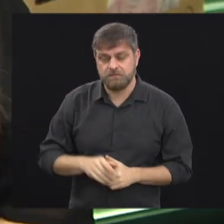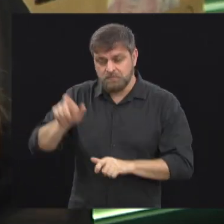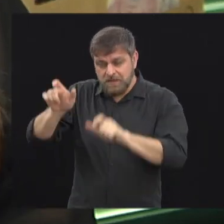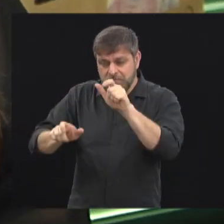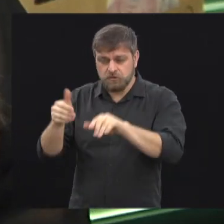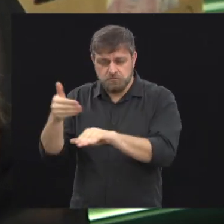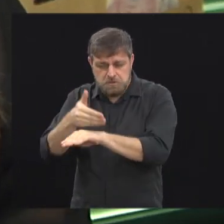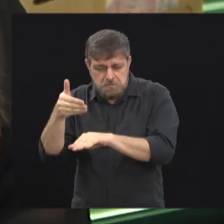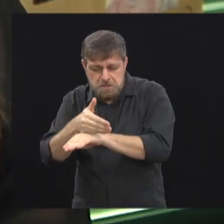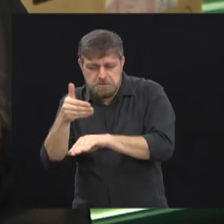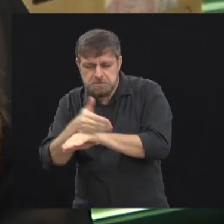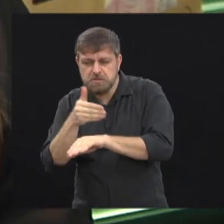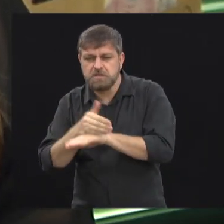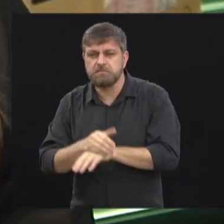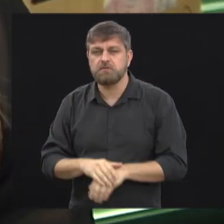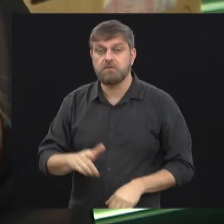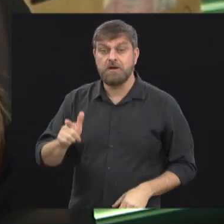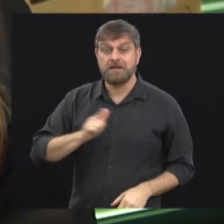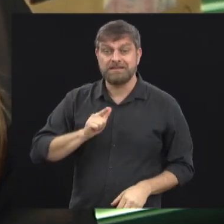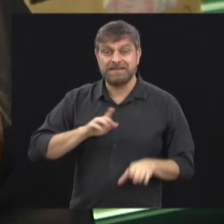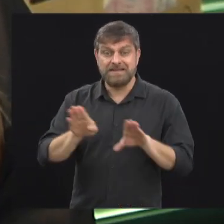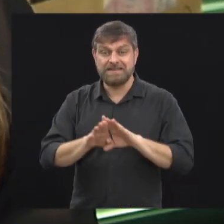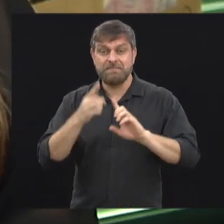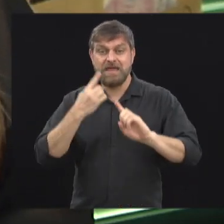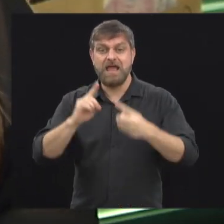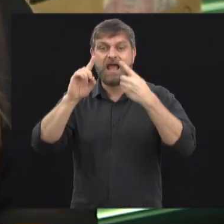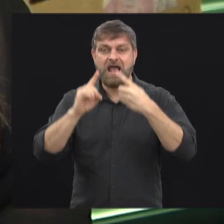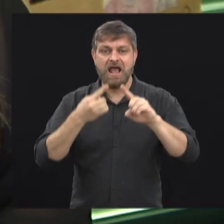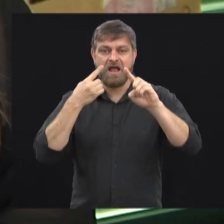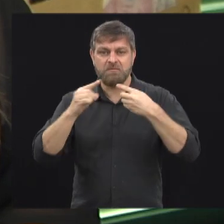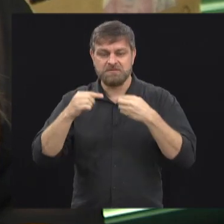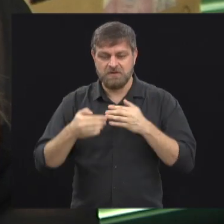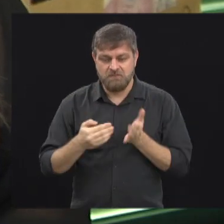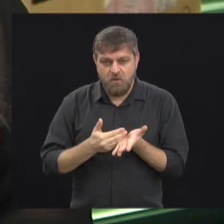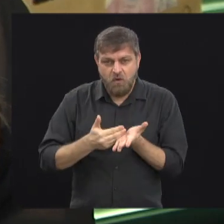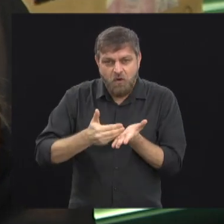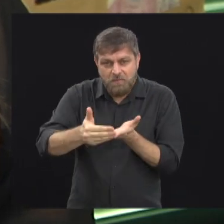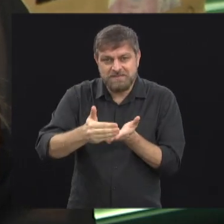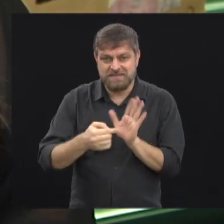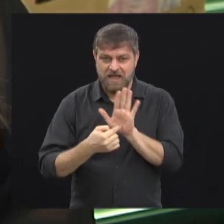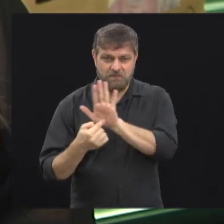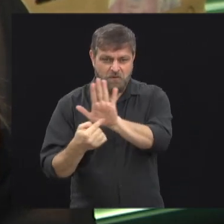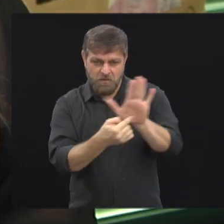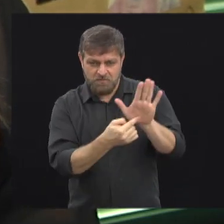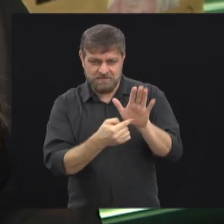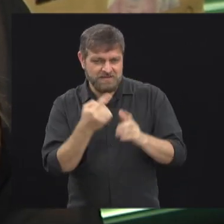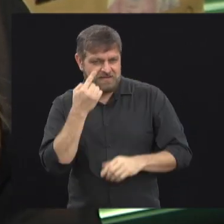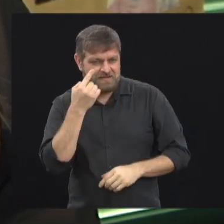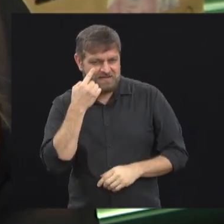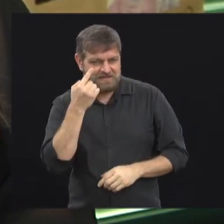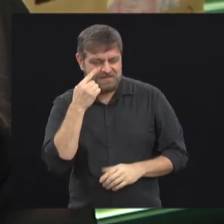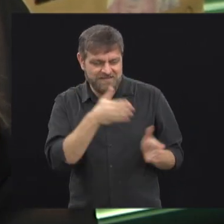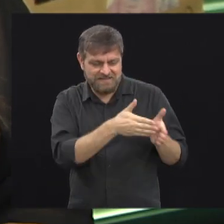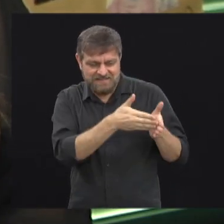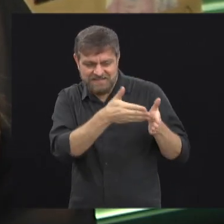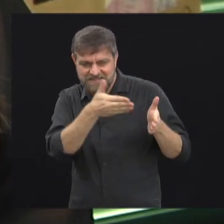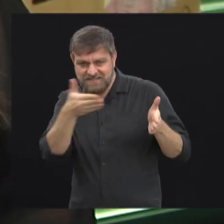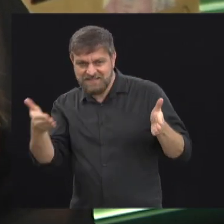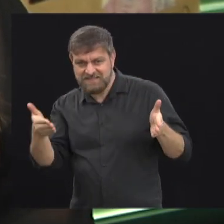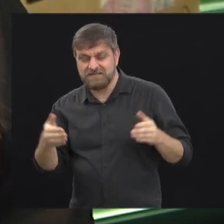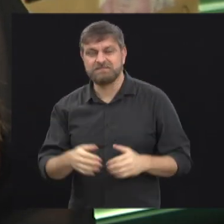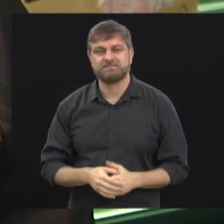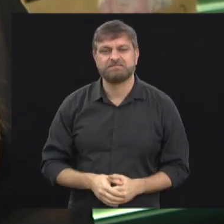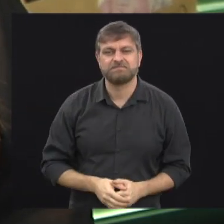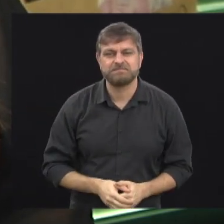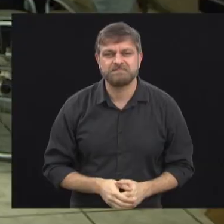que participam e tudo mais, tem a parte de música. Eu vou começar esse bloco passando para o pessoal de casa, dar uma olhadinha, conhecer um pouco mais